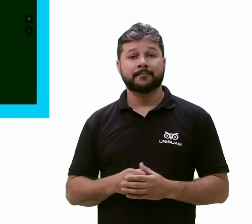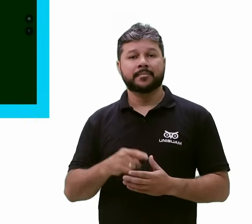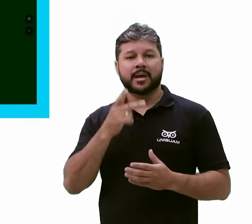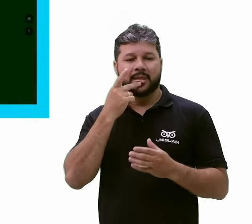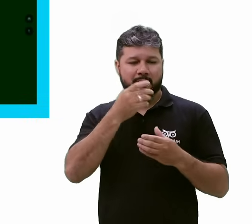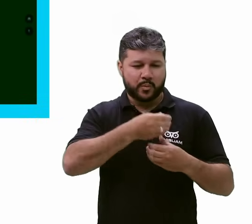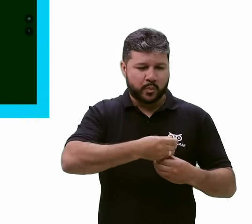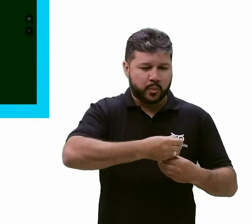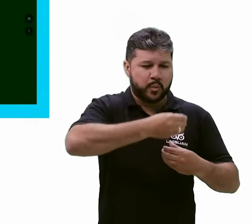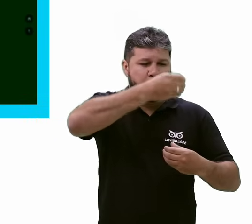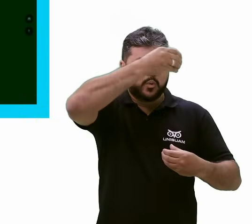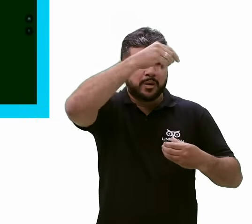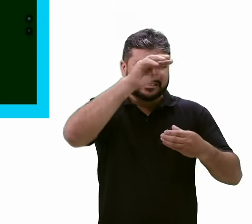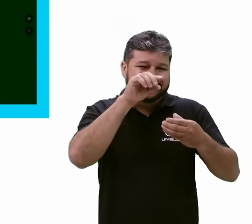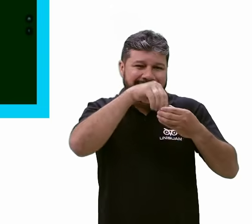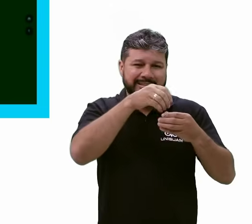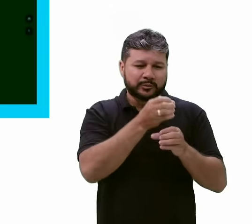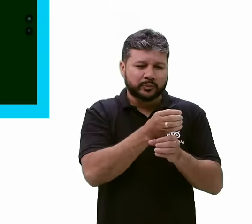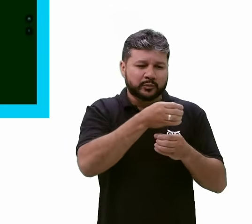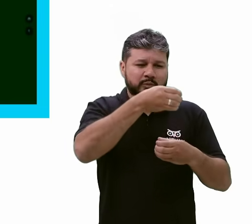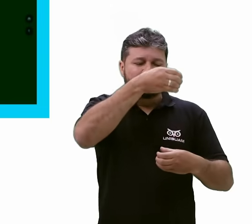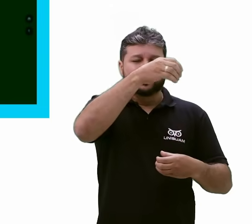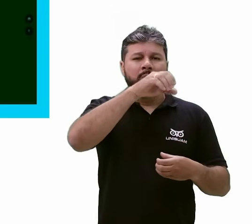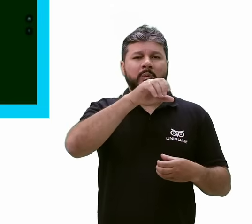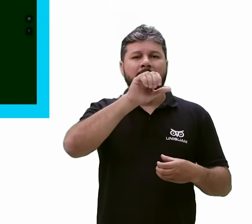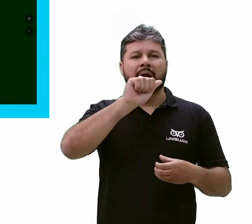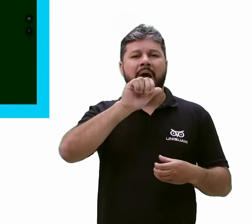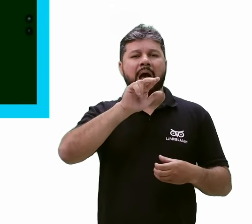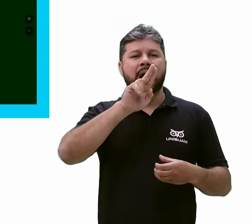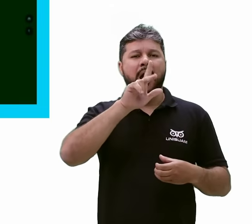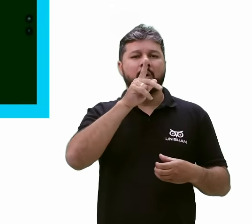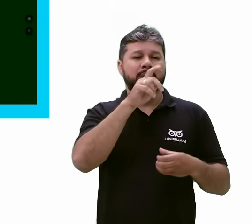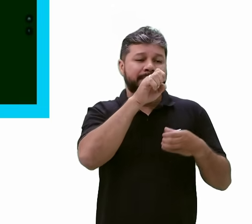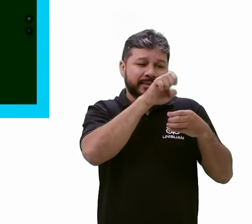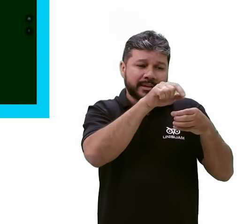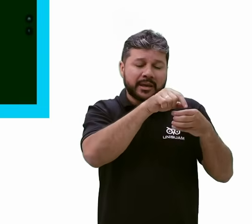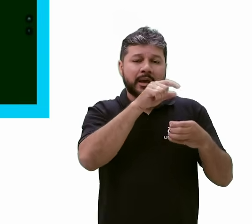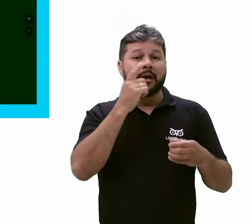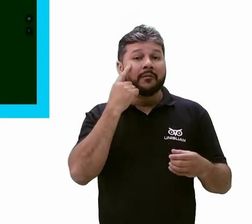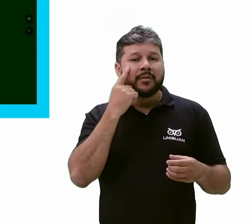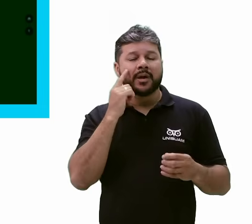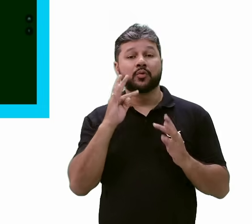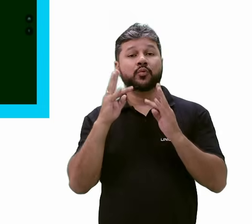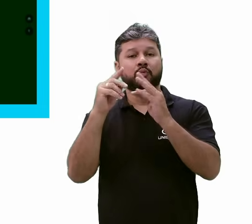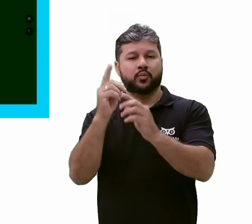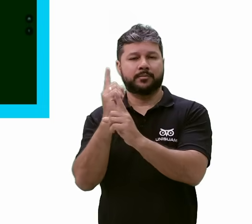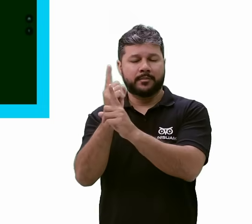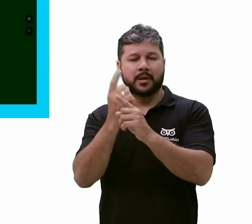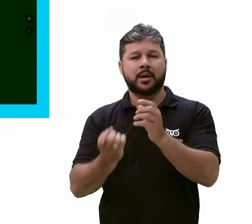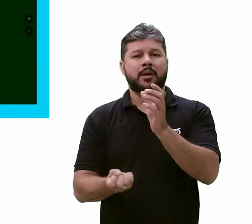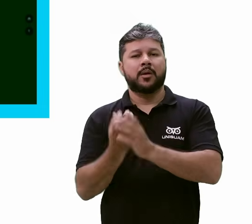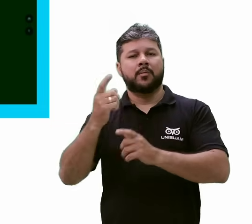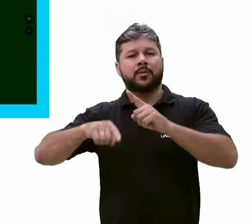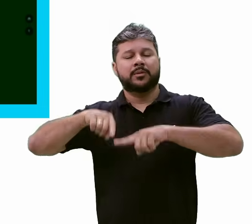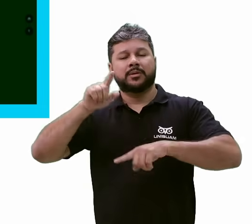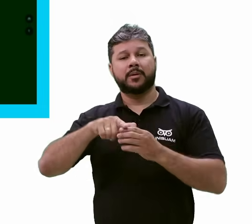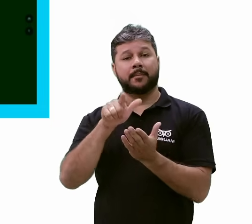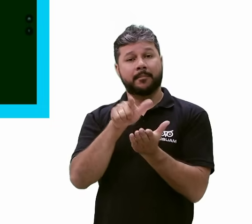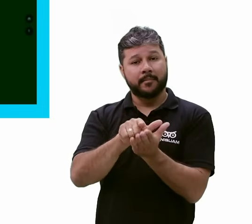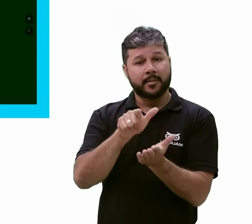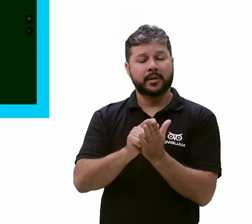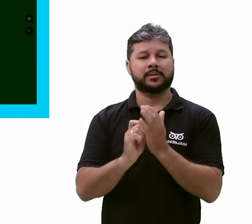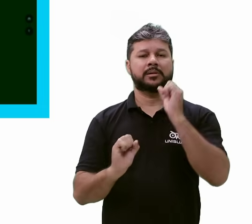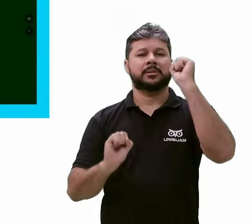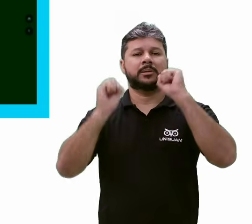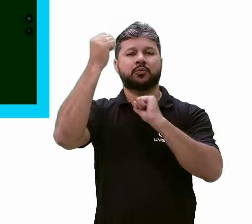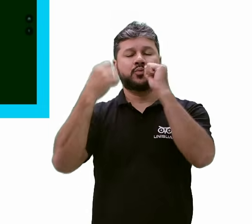do caule utilizada para tudo isso que vocês estão vendo aqui, ó. Produção de papel,